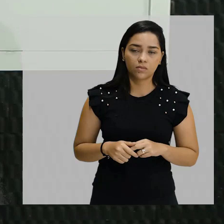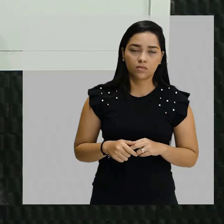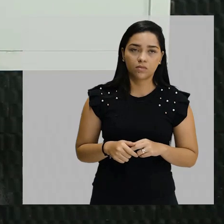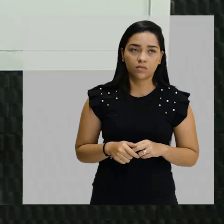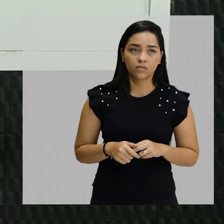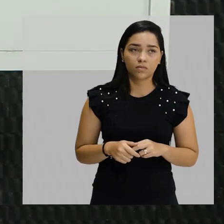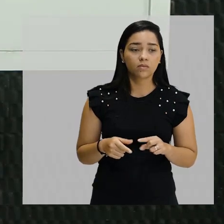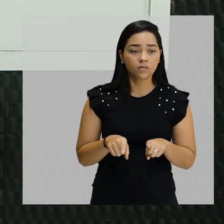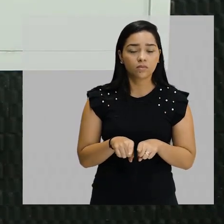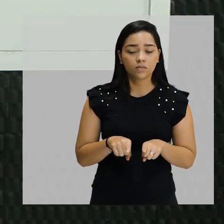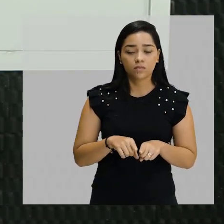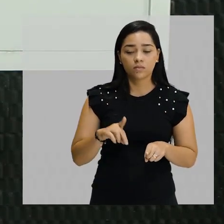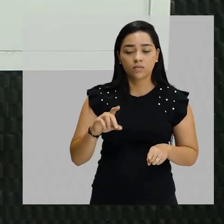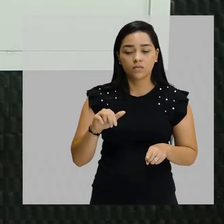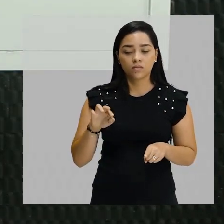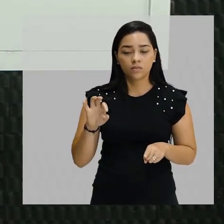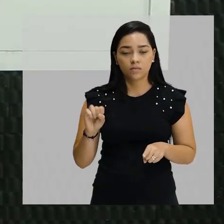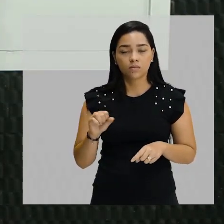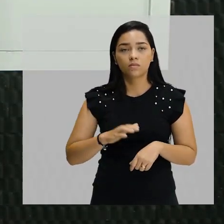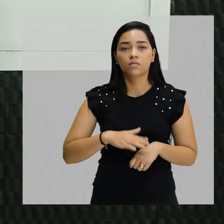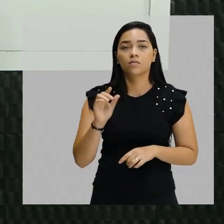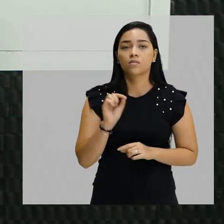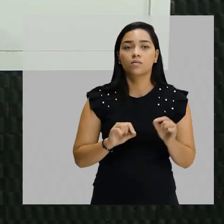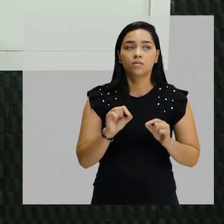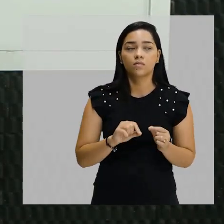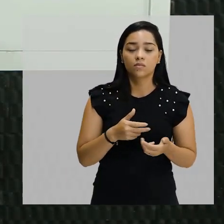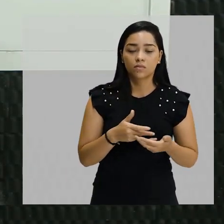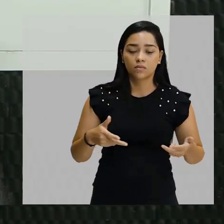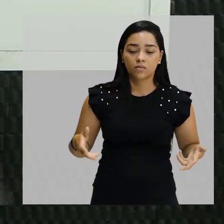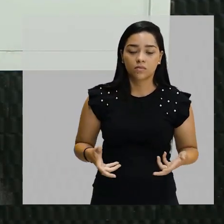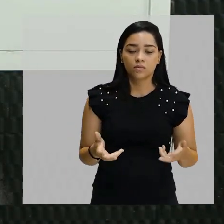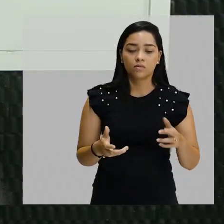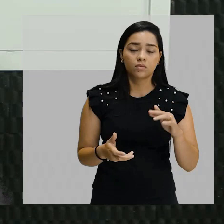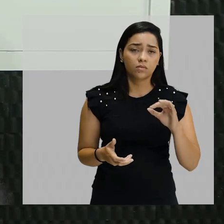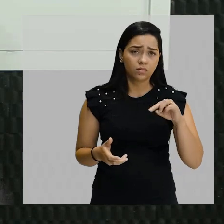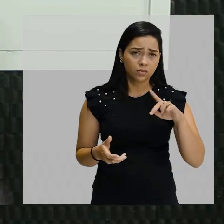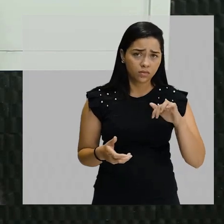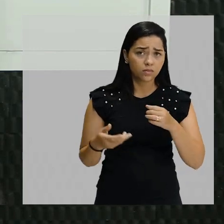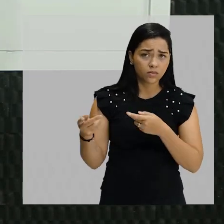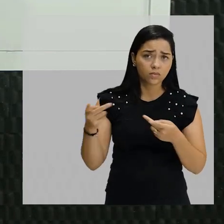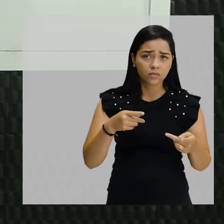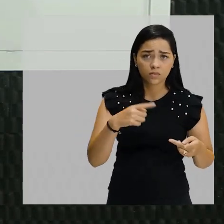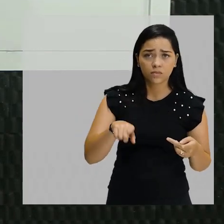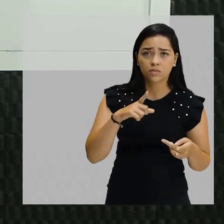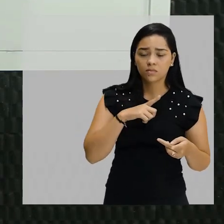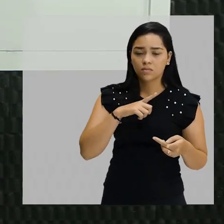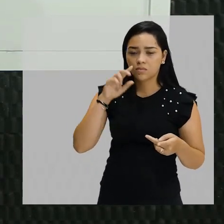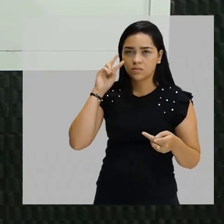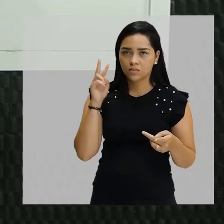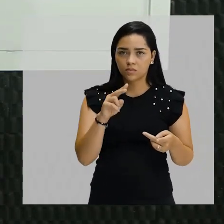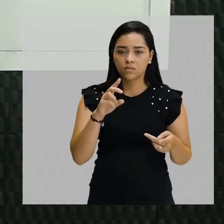pensamento racionalista de Castro Sem dúvida nenhuma é uma das maiores expressões do racionalismo Convido você a dar uma olhadinha